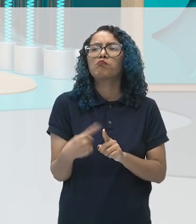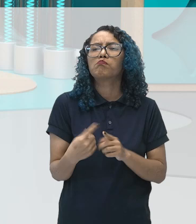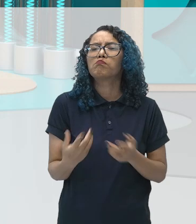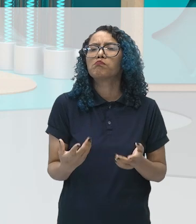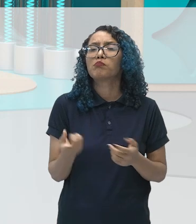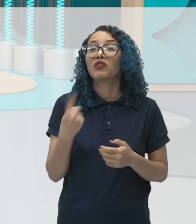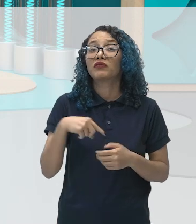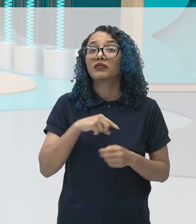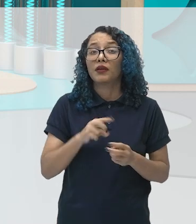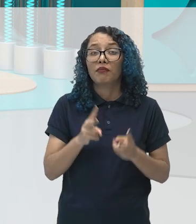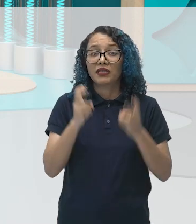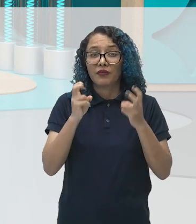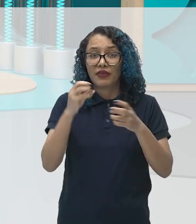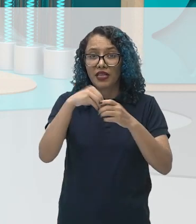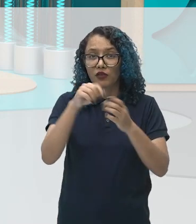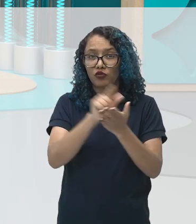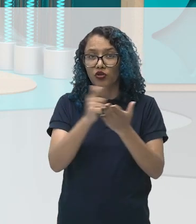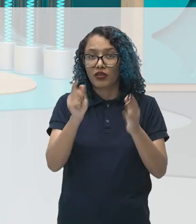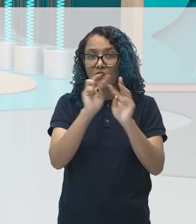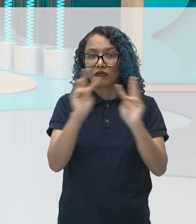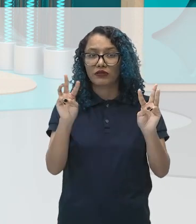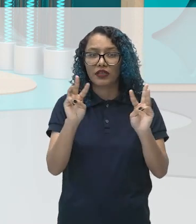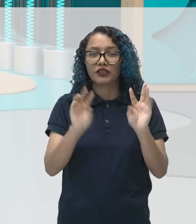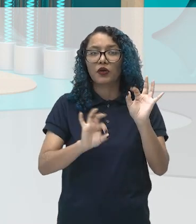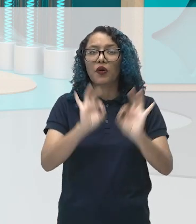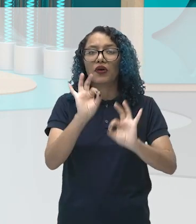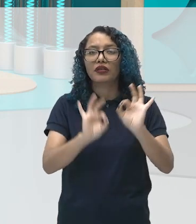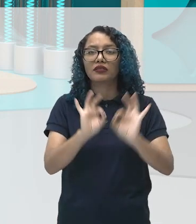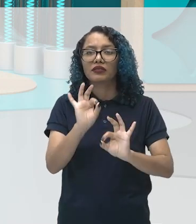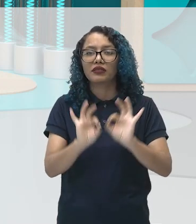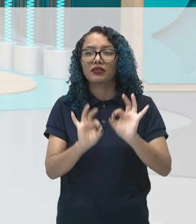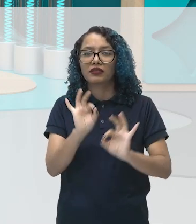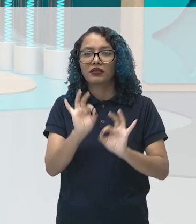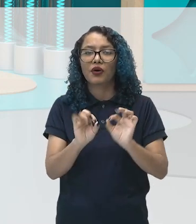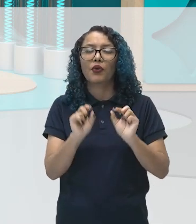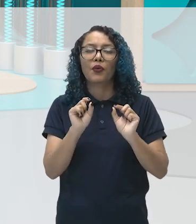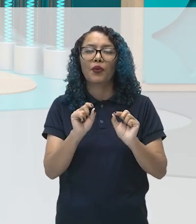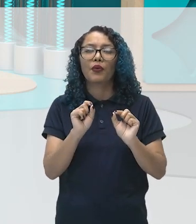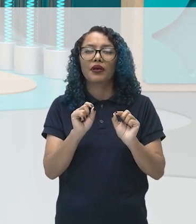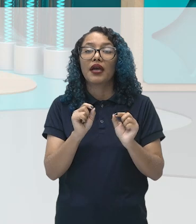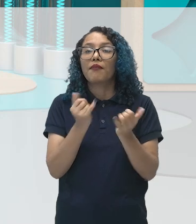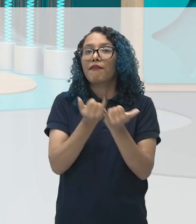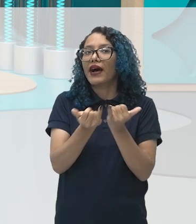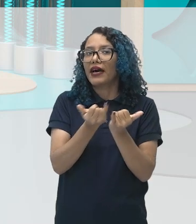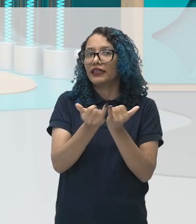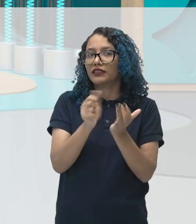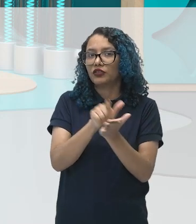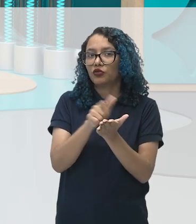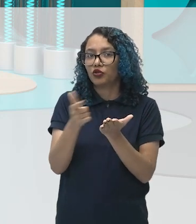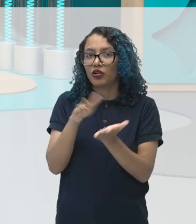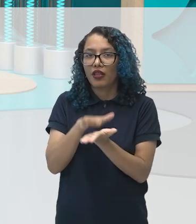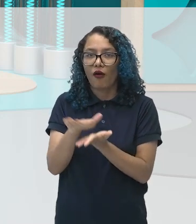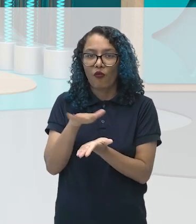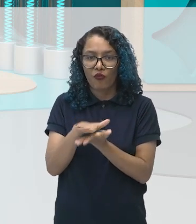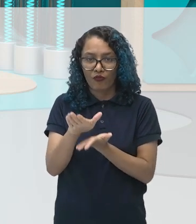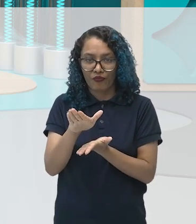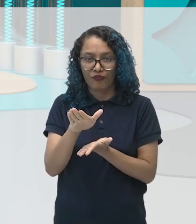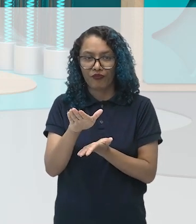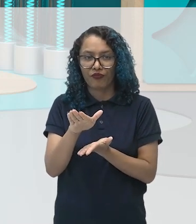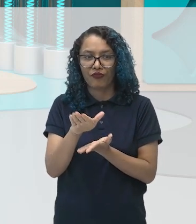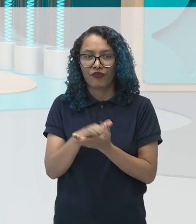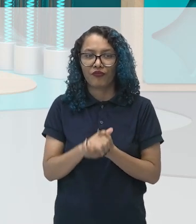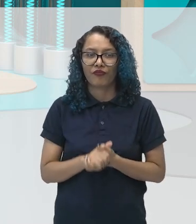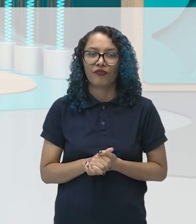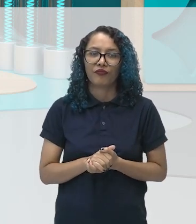que num jornal virtual, ele vai se organizar da maneira como é o jornal impresso. Como assim, professora? Vai ter